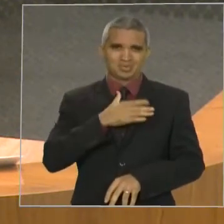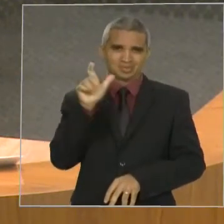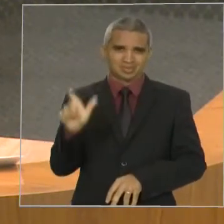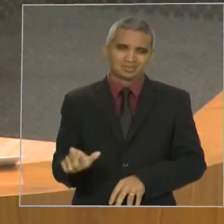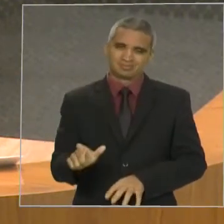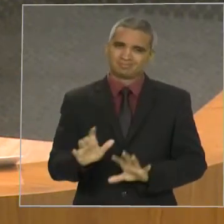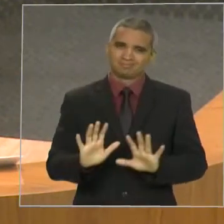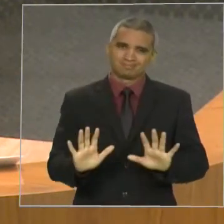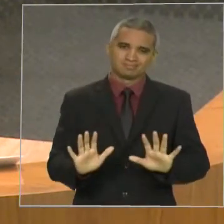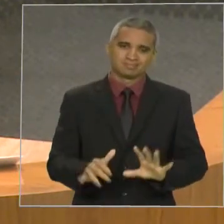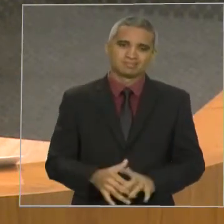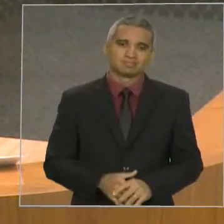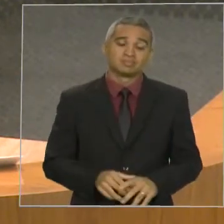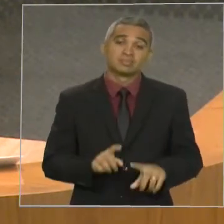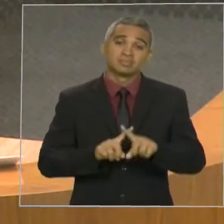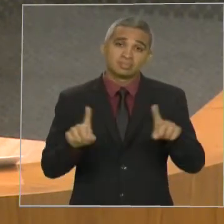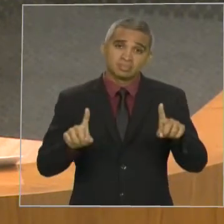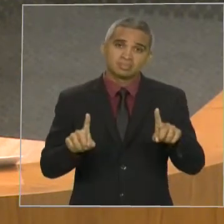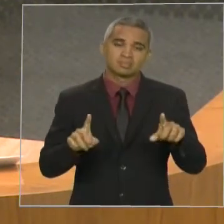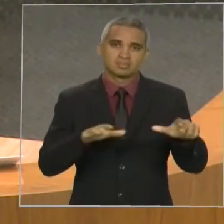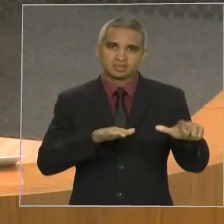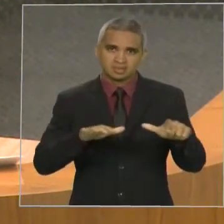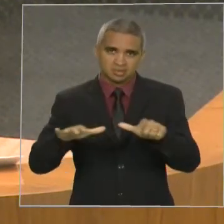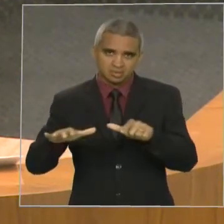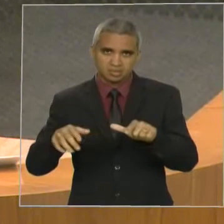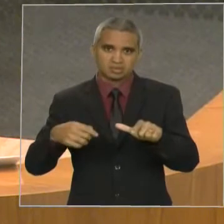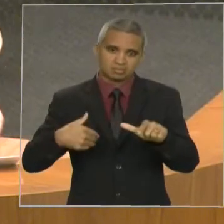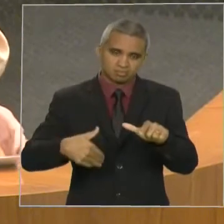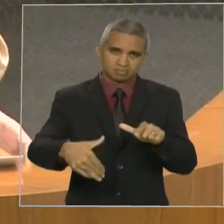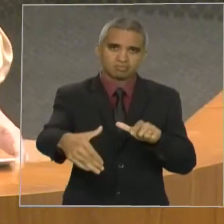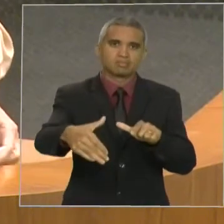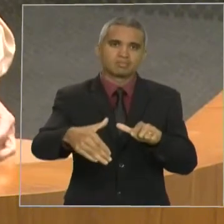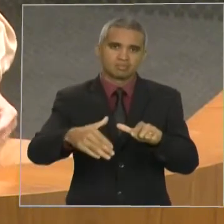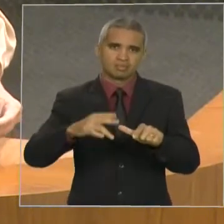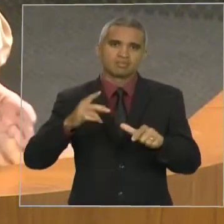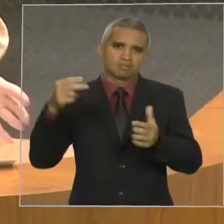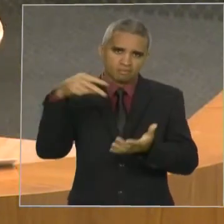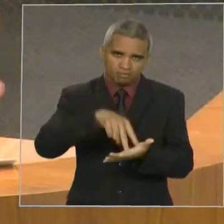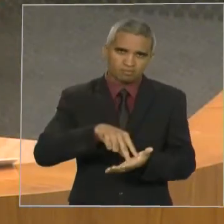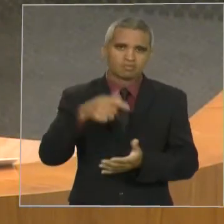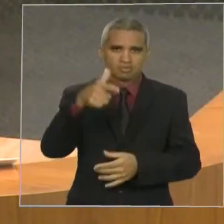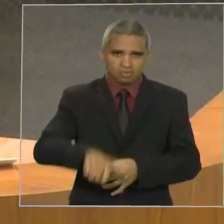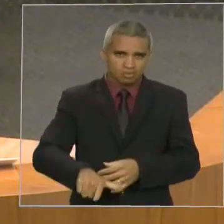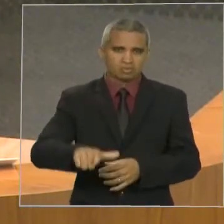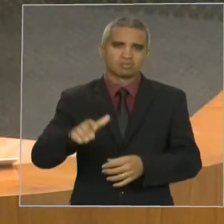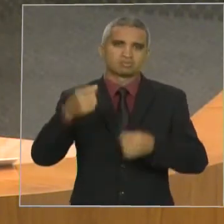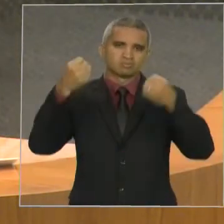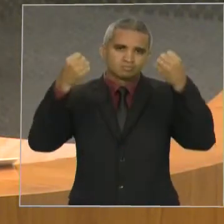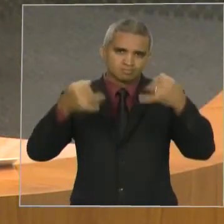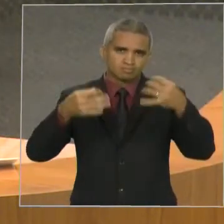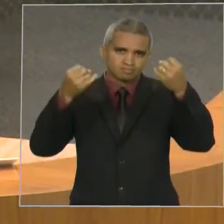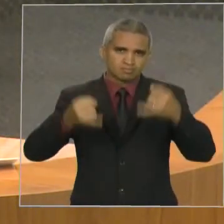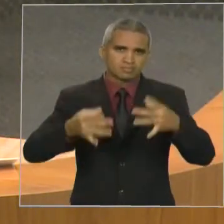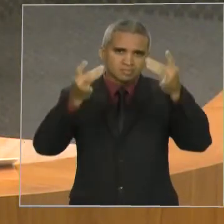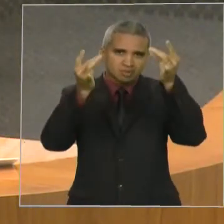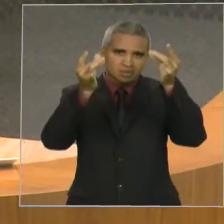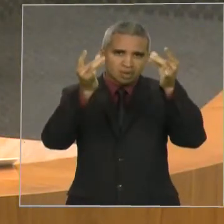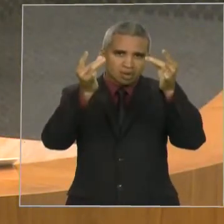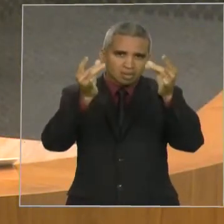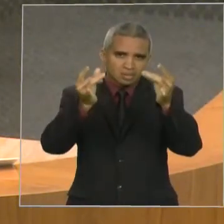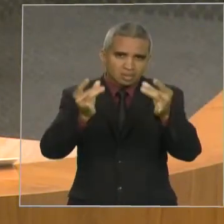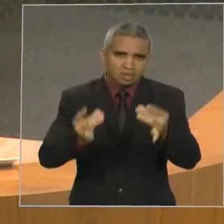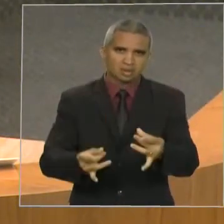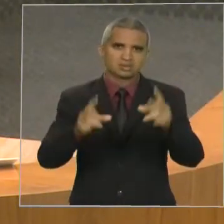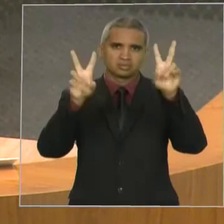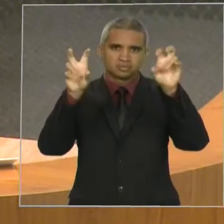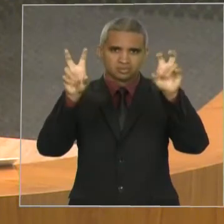essa semana eu ainda irei tratar mais detalhadamente, deputada Graça, deputado Fábio Braga, sobre esses assuntos. Eu acho que esse